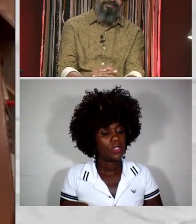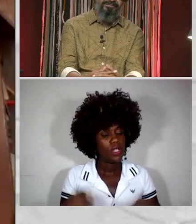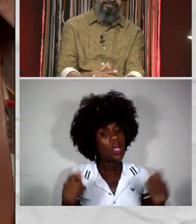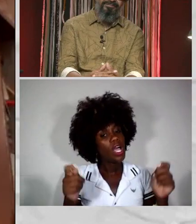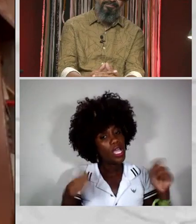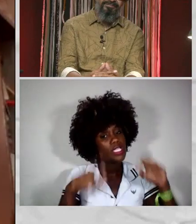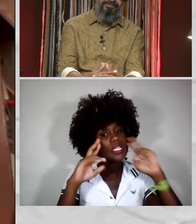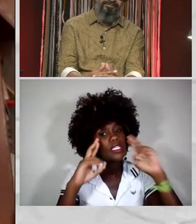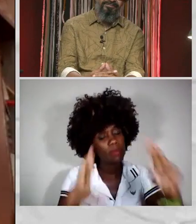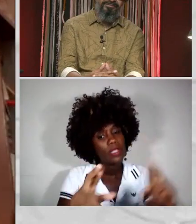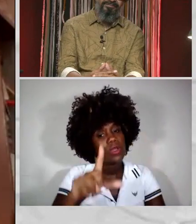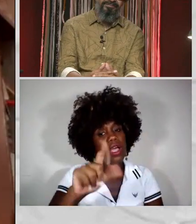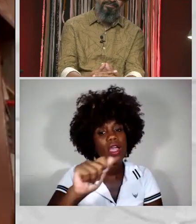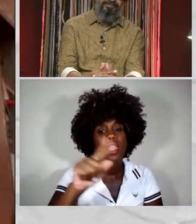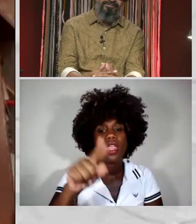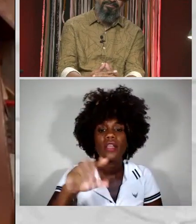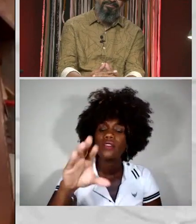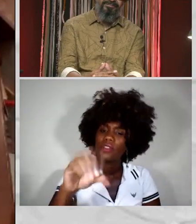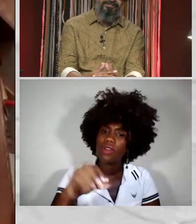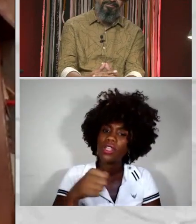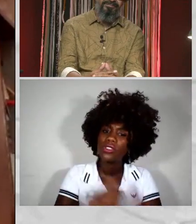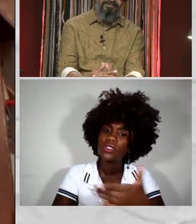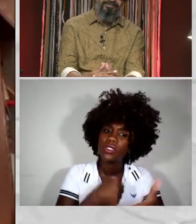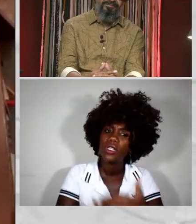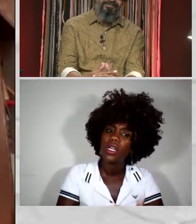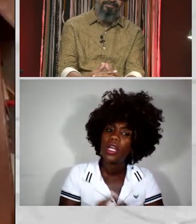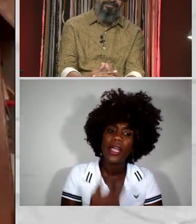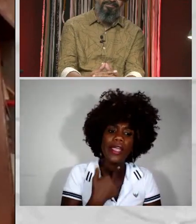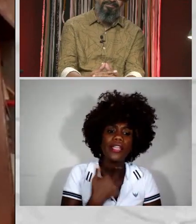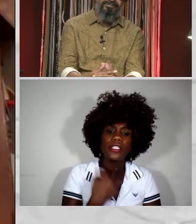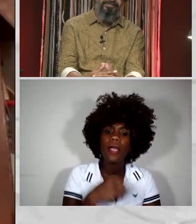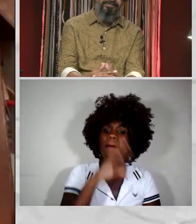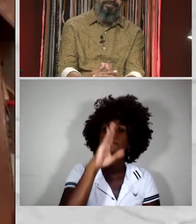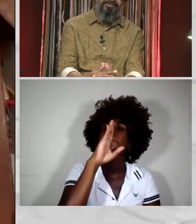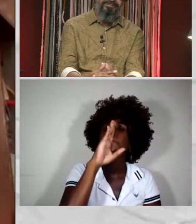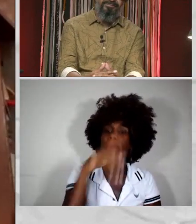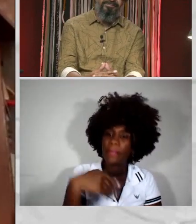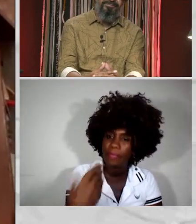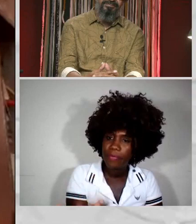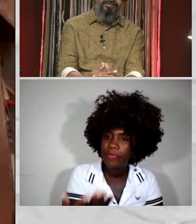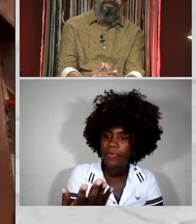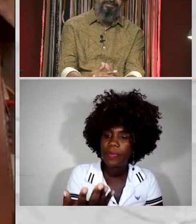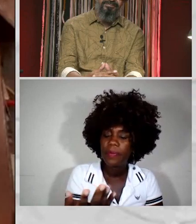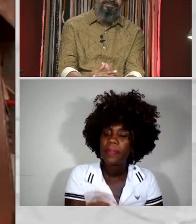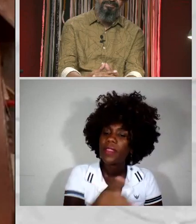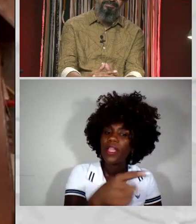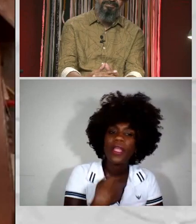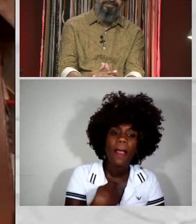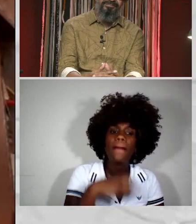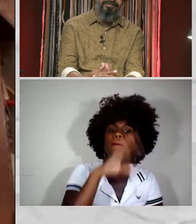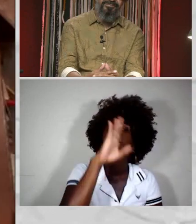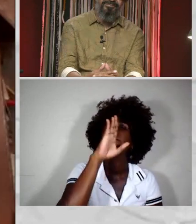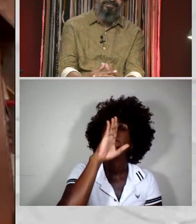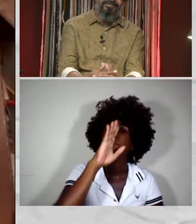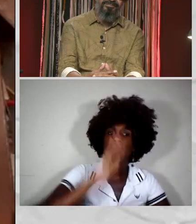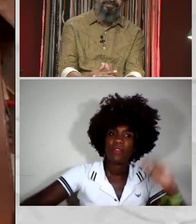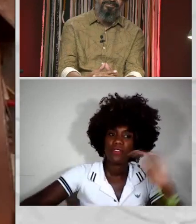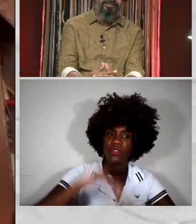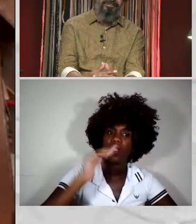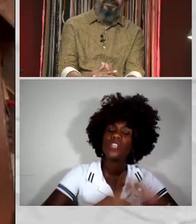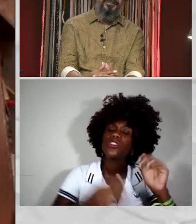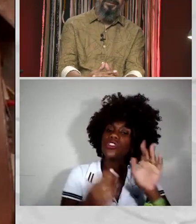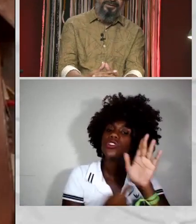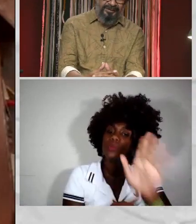esse enfrentamento aí que a gente tem que fazer e que não nos cala. Isso aí não nos cala, ninguém cala um artista, é isso que a gente prova